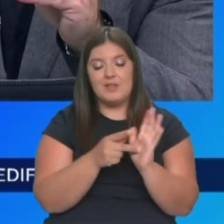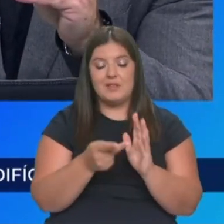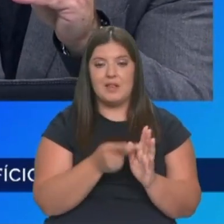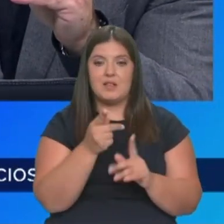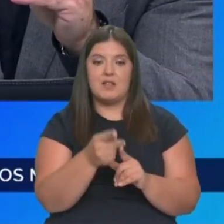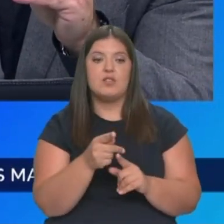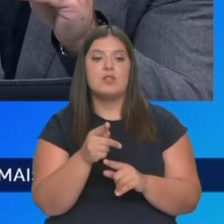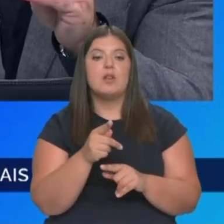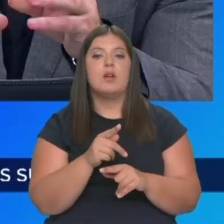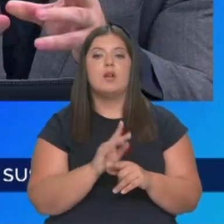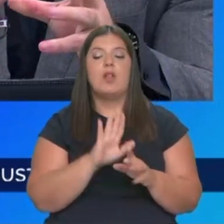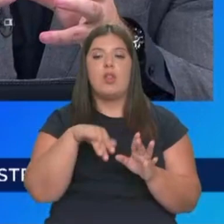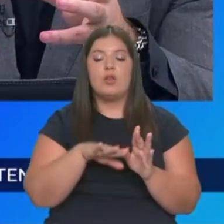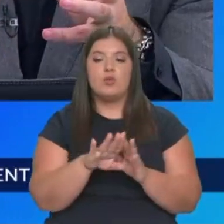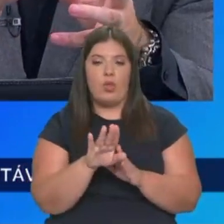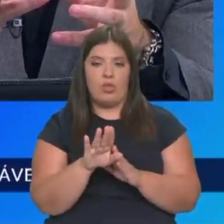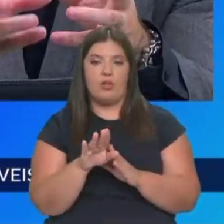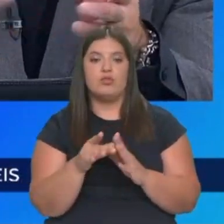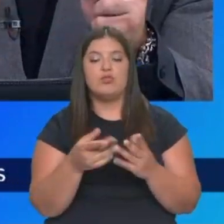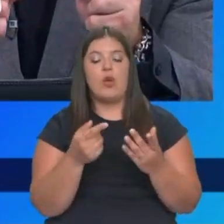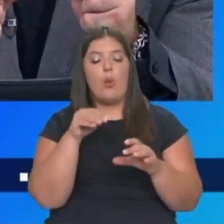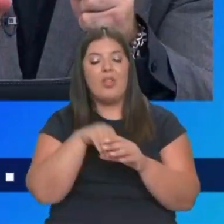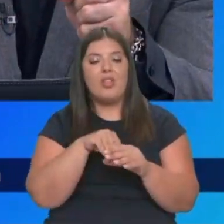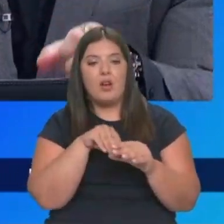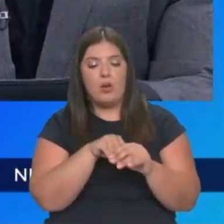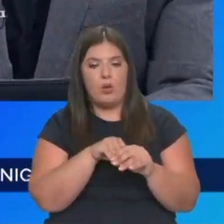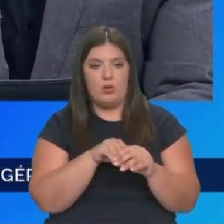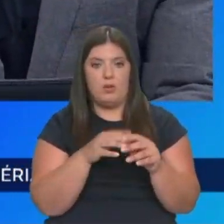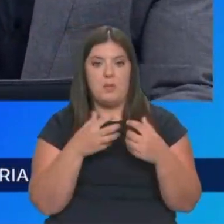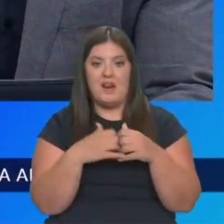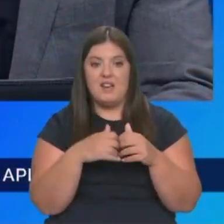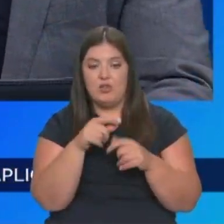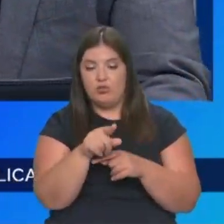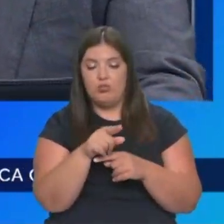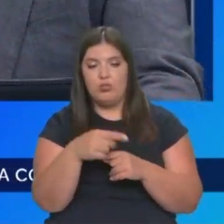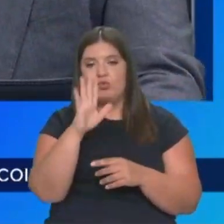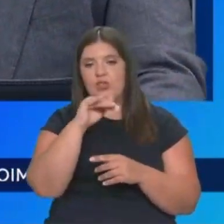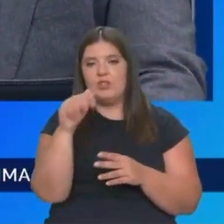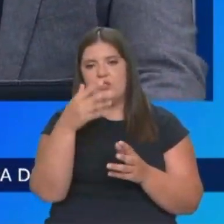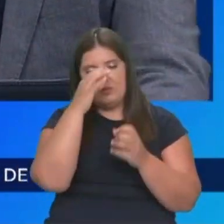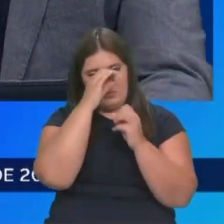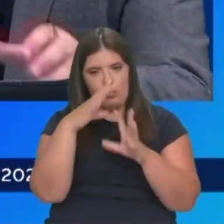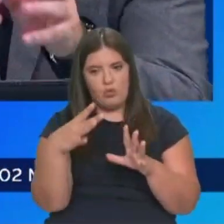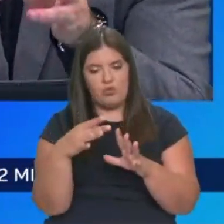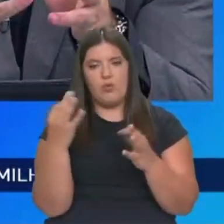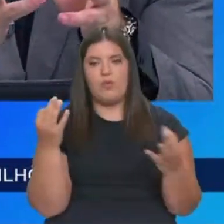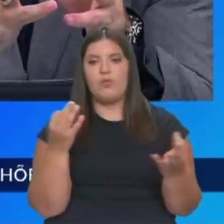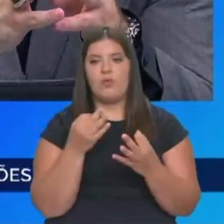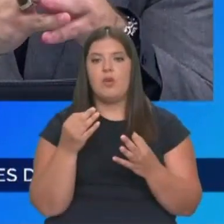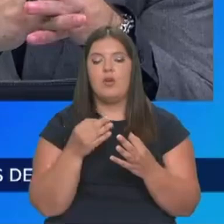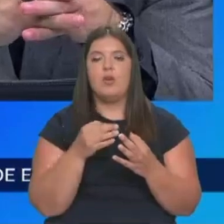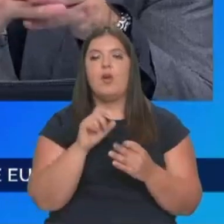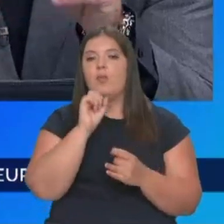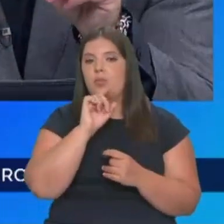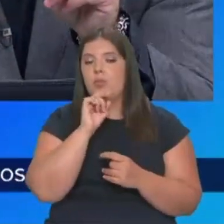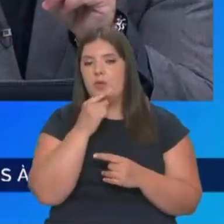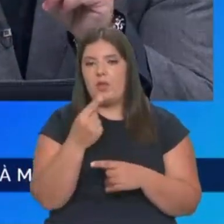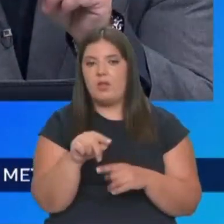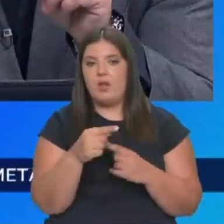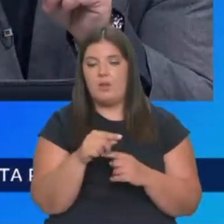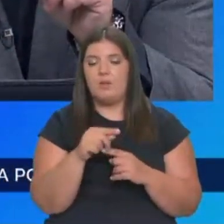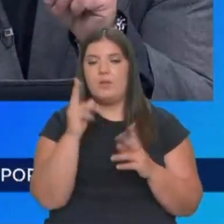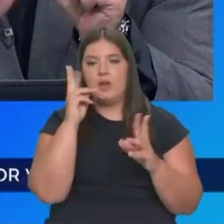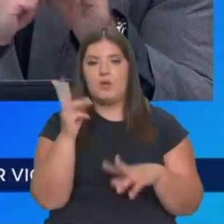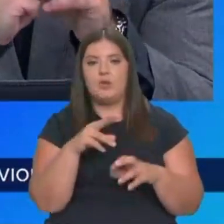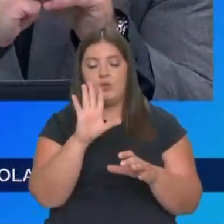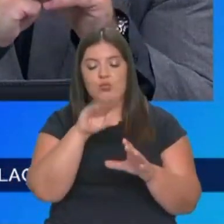probabilidade estatística de ondas gravitacionais ao interior deste mecanismo, os cientistas chegaram à conclusão que há uma grande probabilidade de